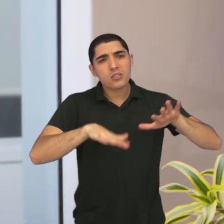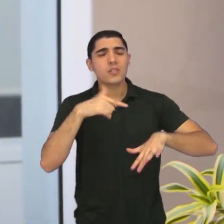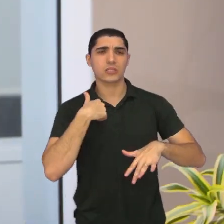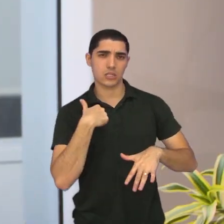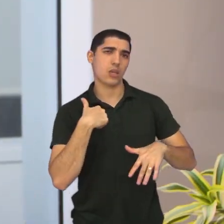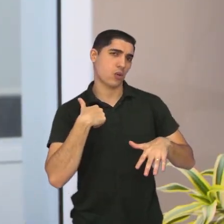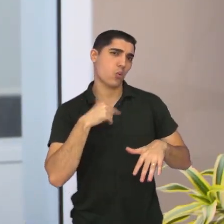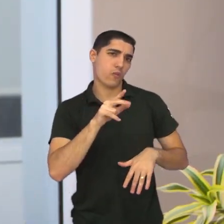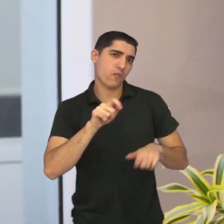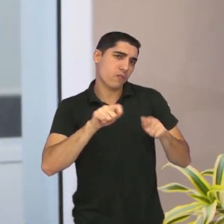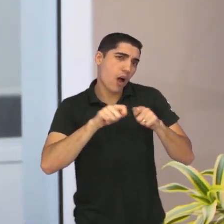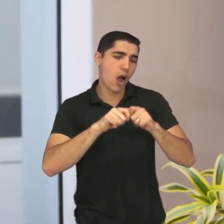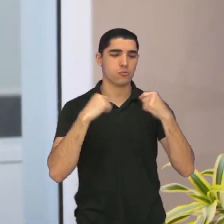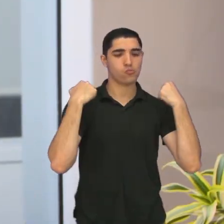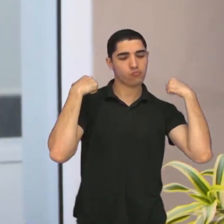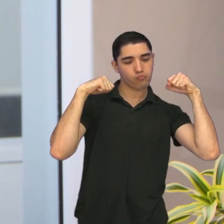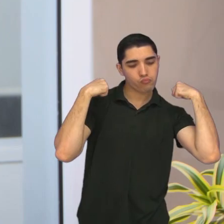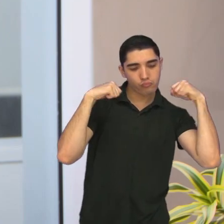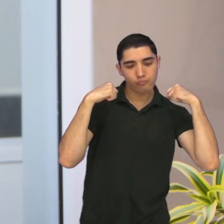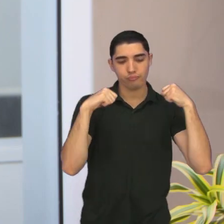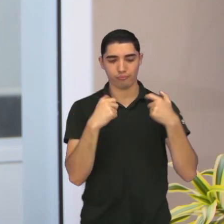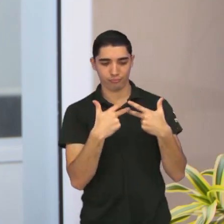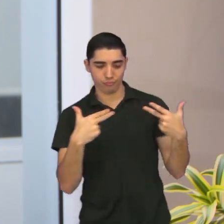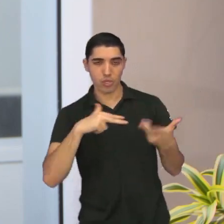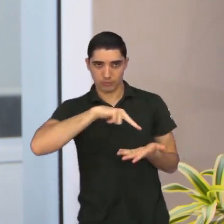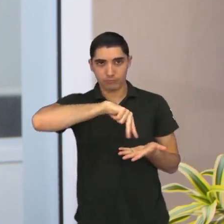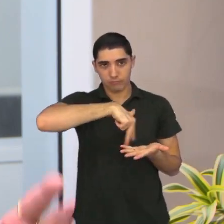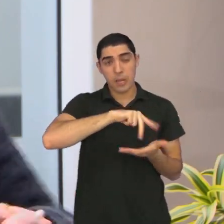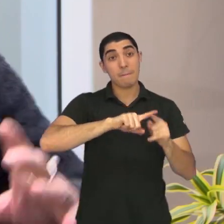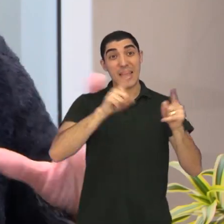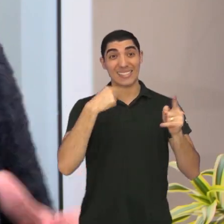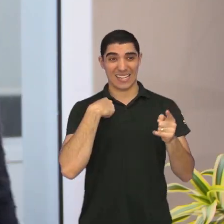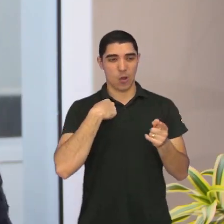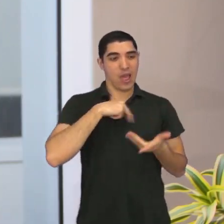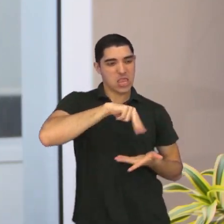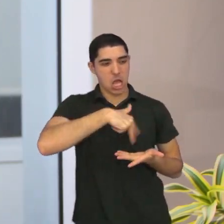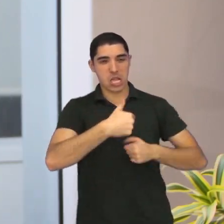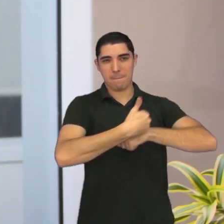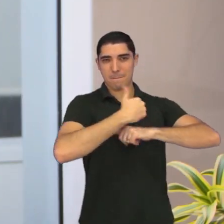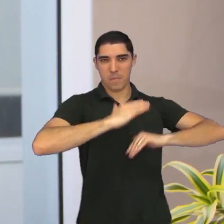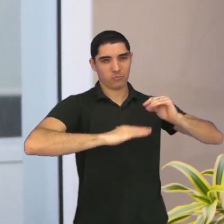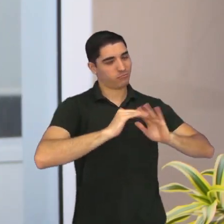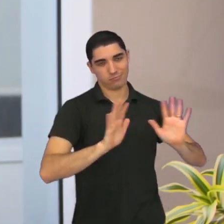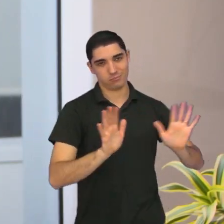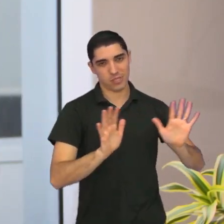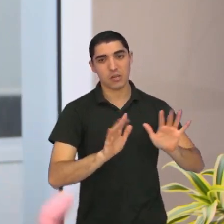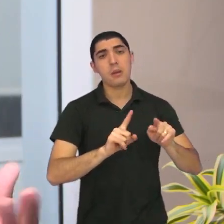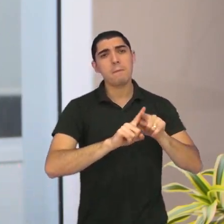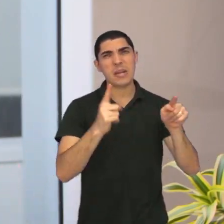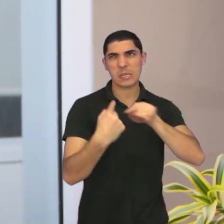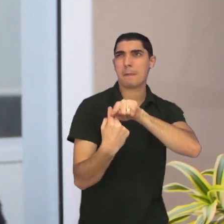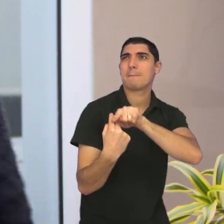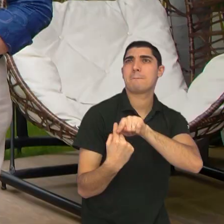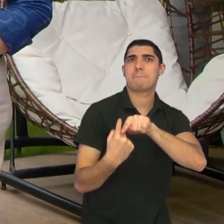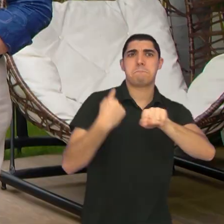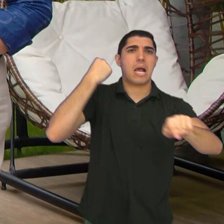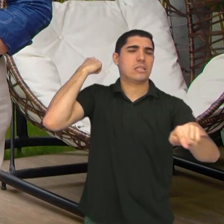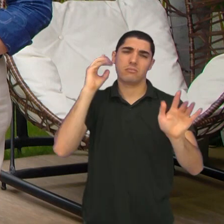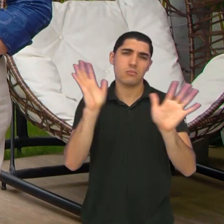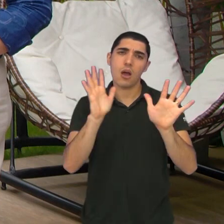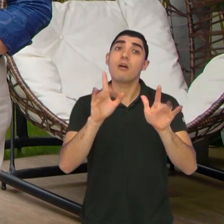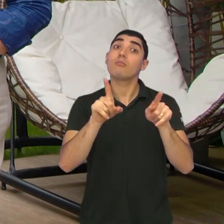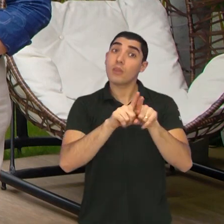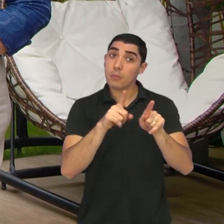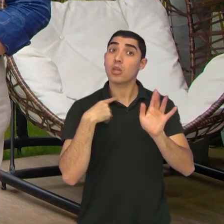eu faço alguns exercícios, né? Faço atividade física de dança, mas não danço mais. E não é tão passado, né? Porque